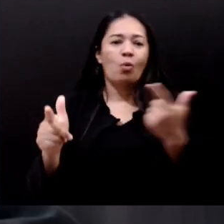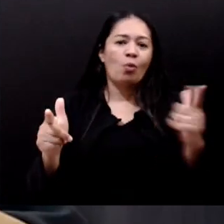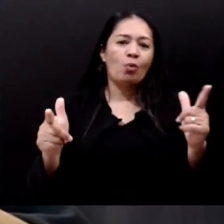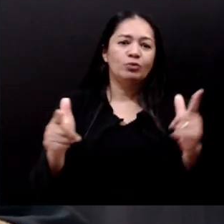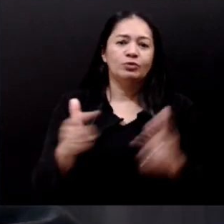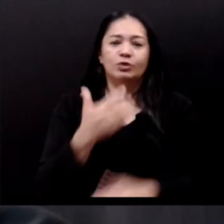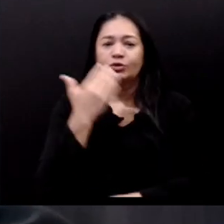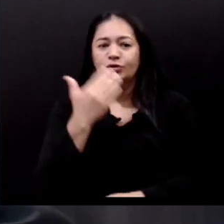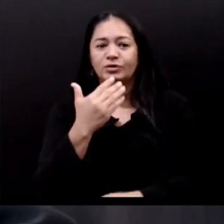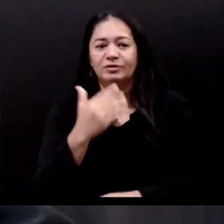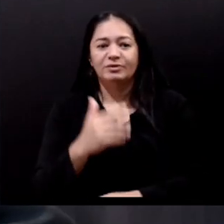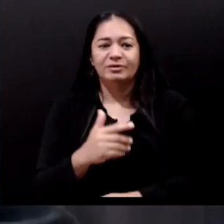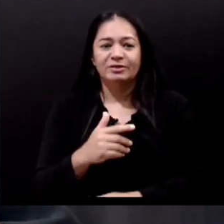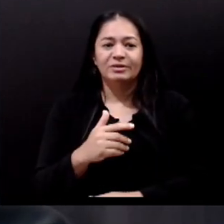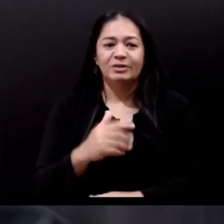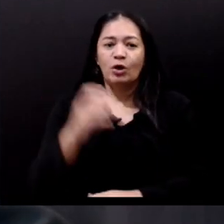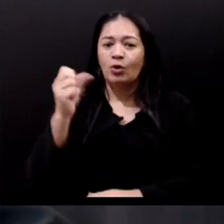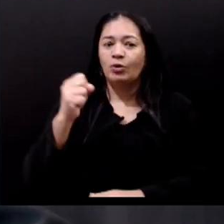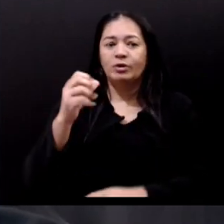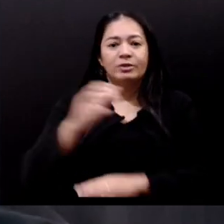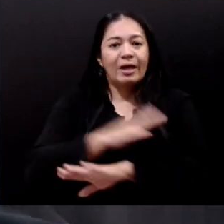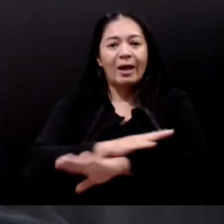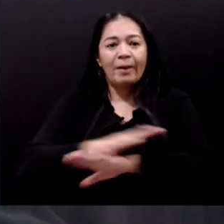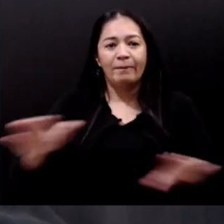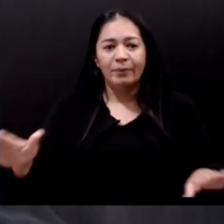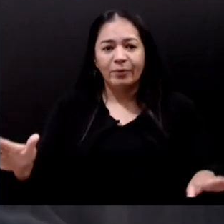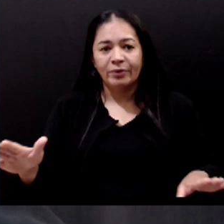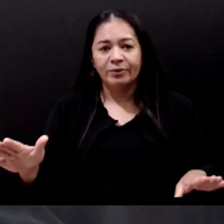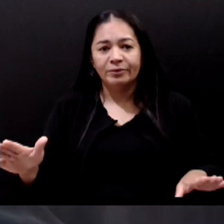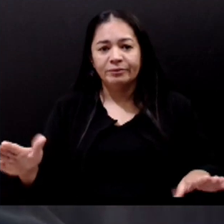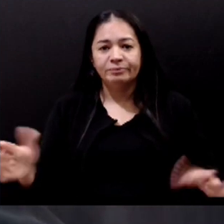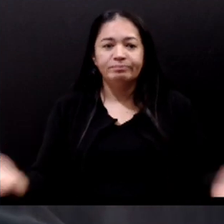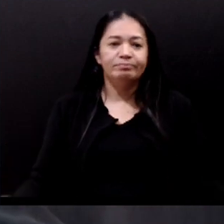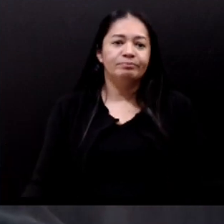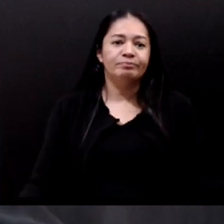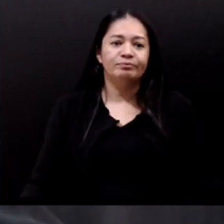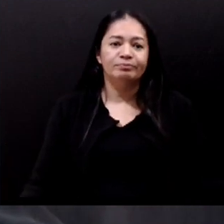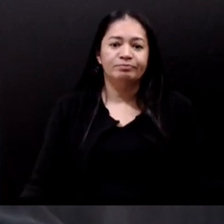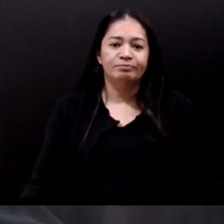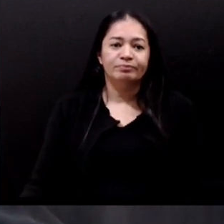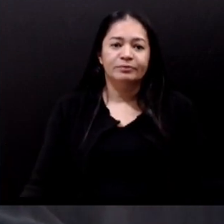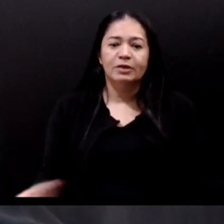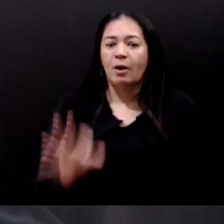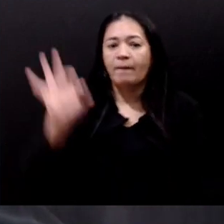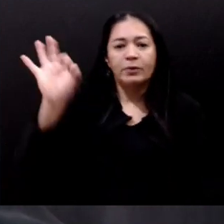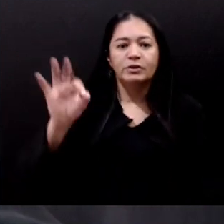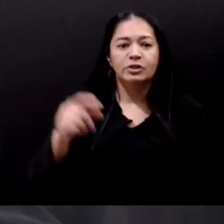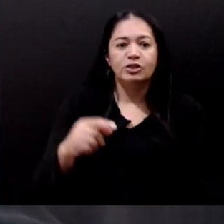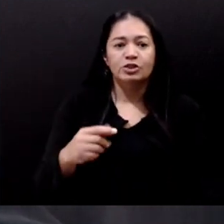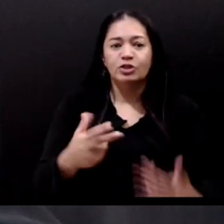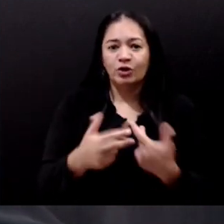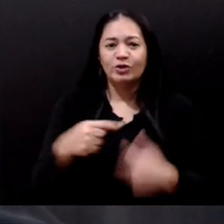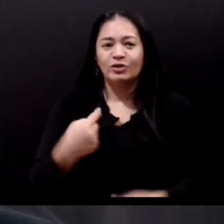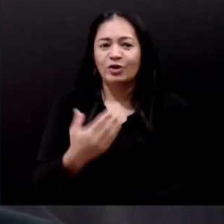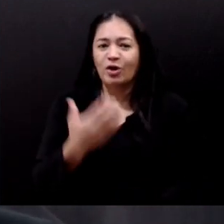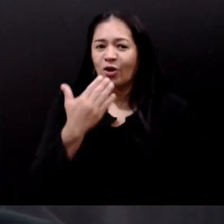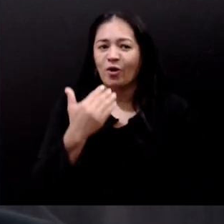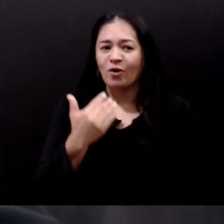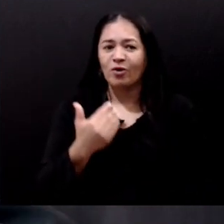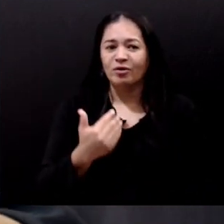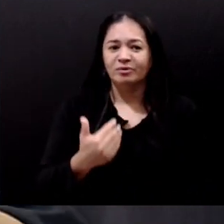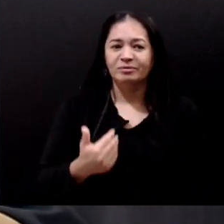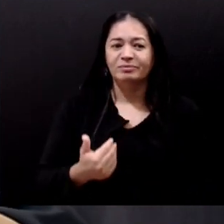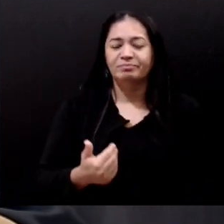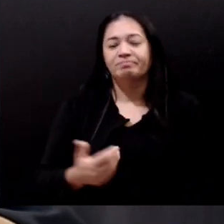junto, então você eliminou uma grande parcela aí de coisas que a gente come, que a gente sabe que são bem calóricas. uhum.